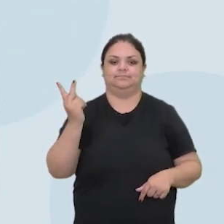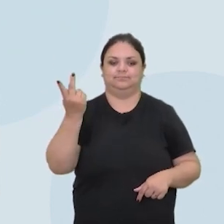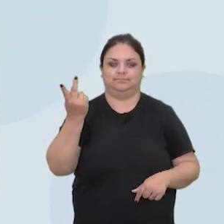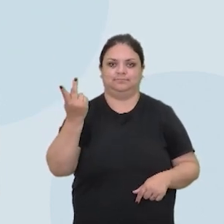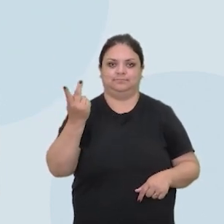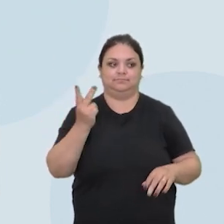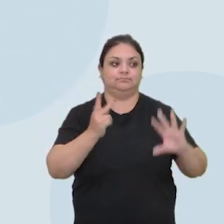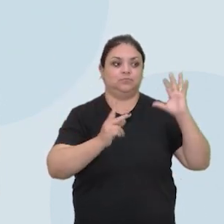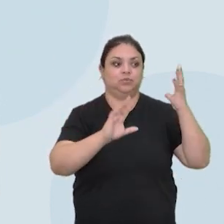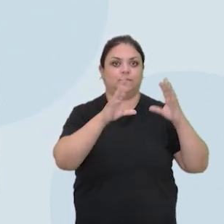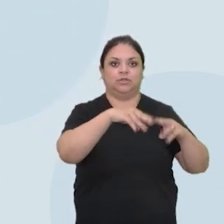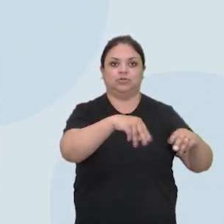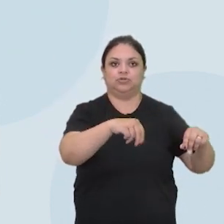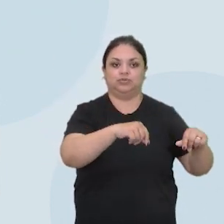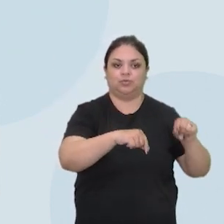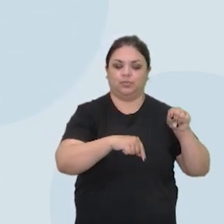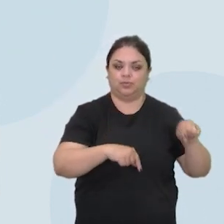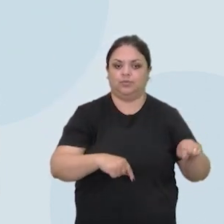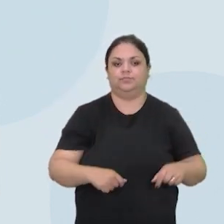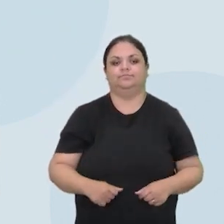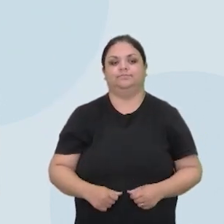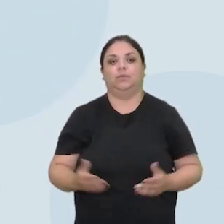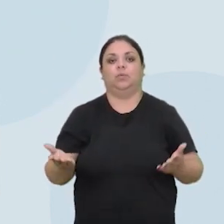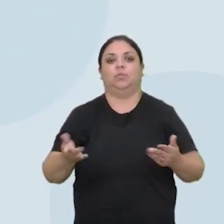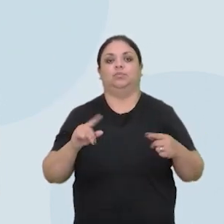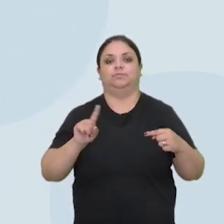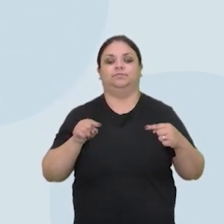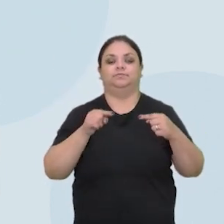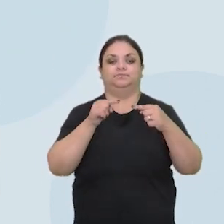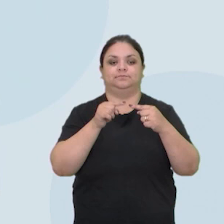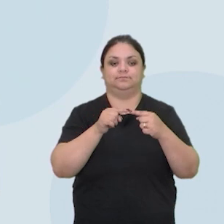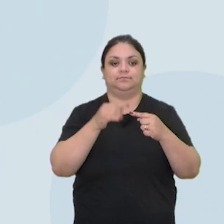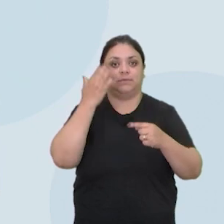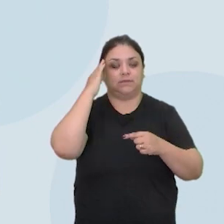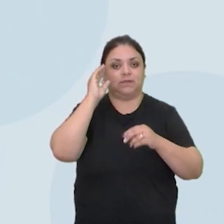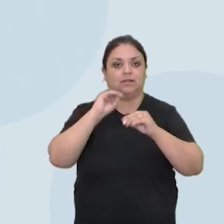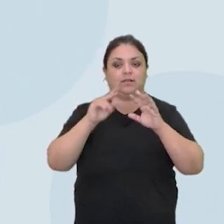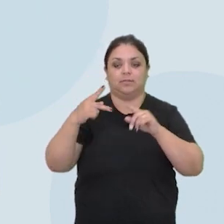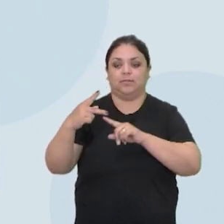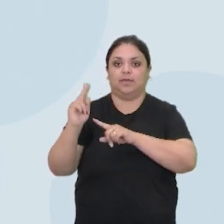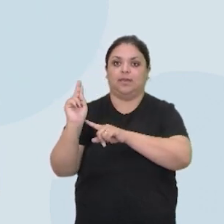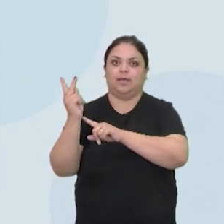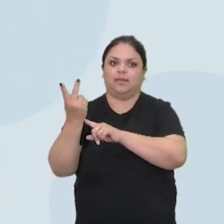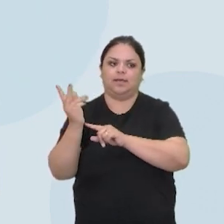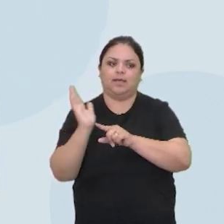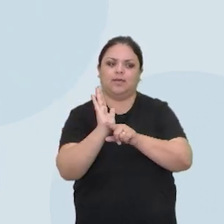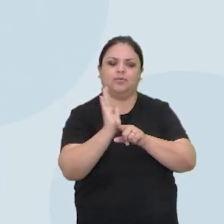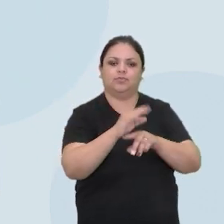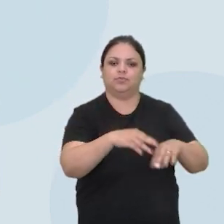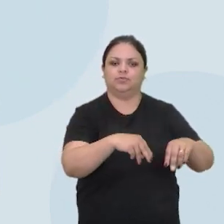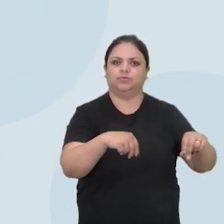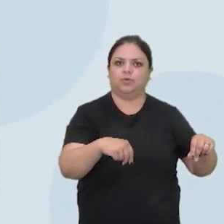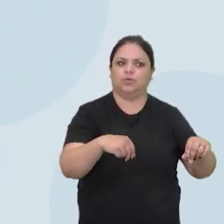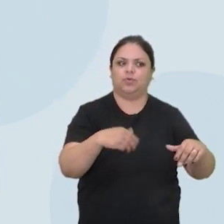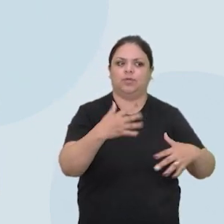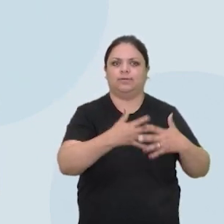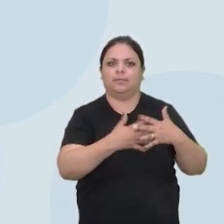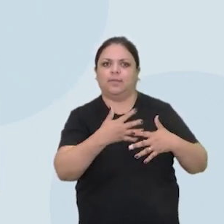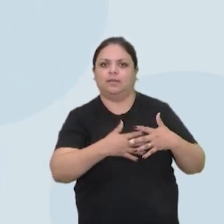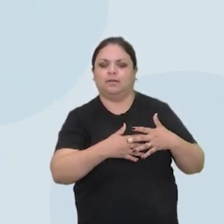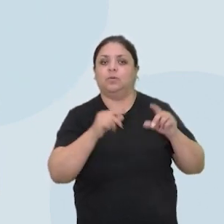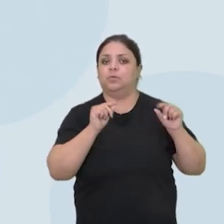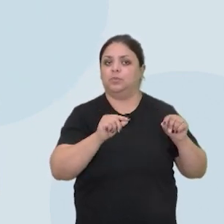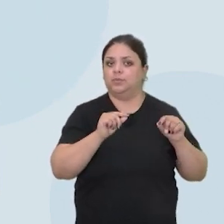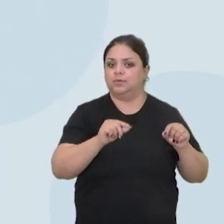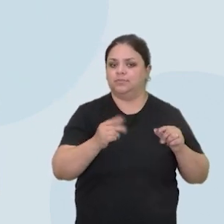mais profundamente. Então, o objetivo para hoje é entender os efeitos do pH no solo e as suas implicações, tá?